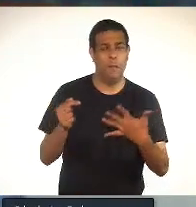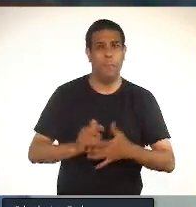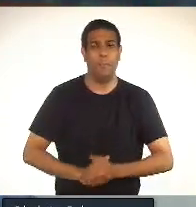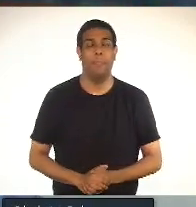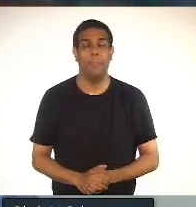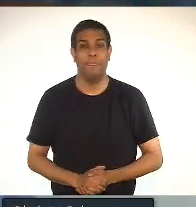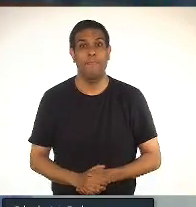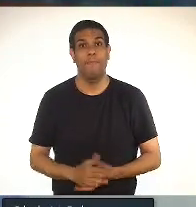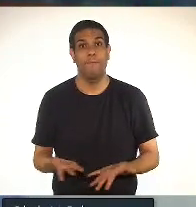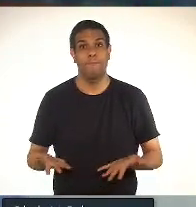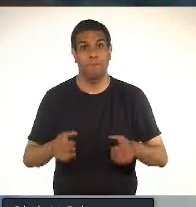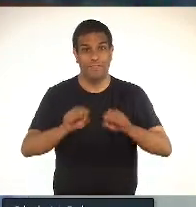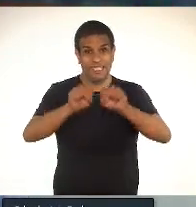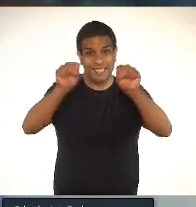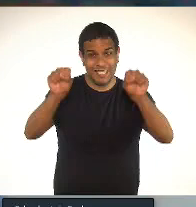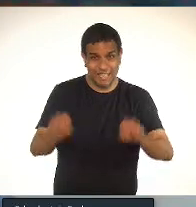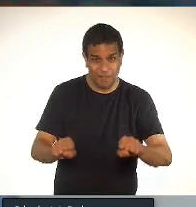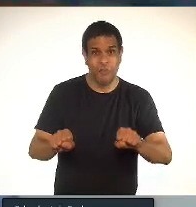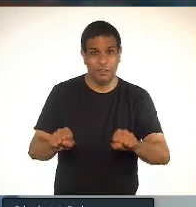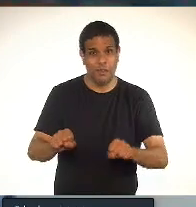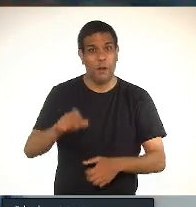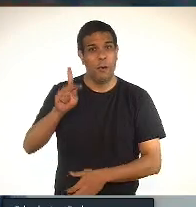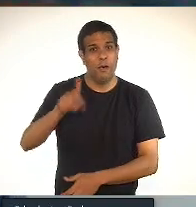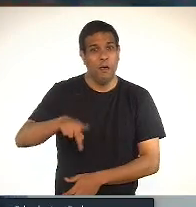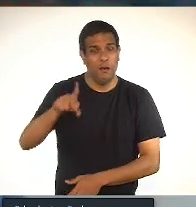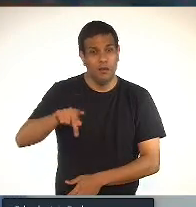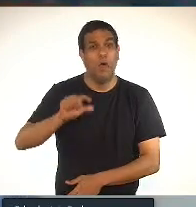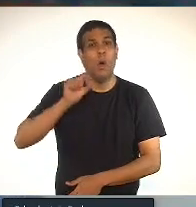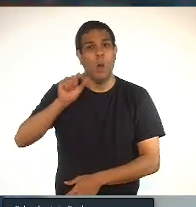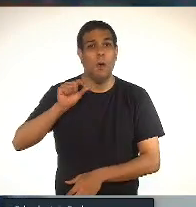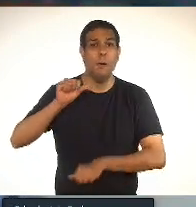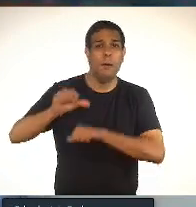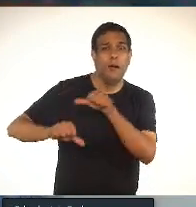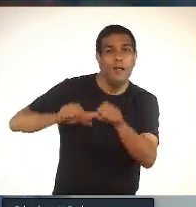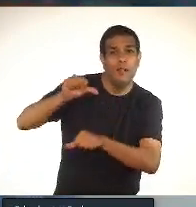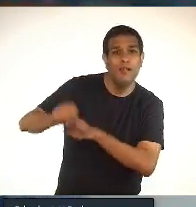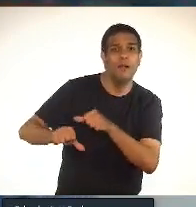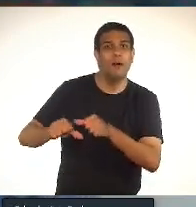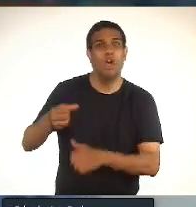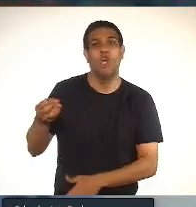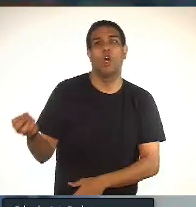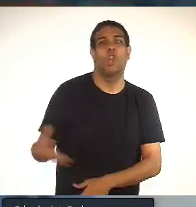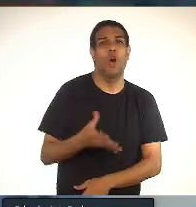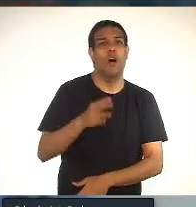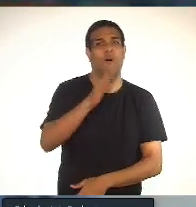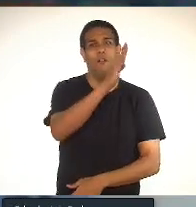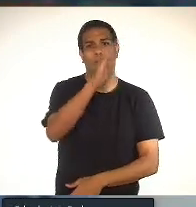Paulo. E o sistema previdenciário vai precisar de uma saída nacional.